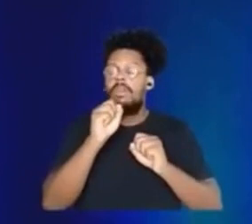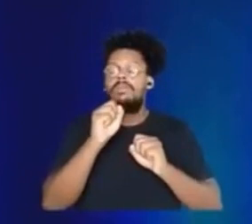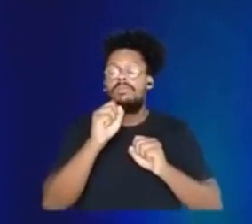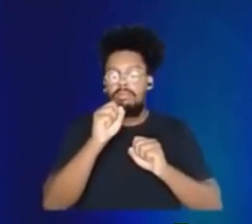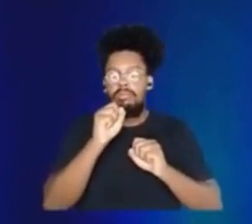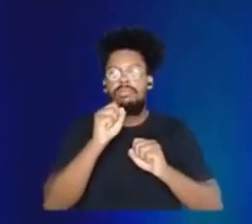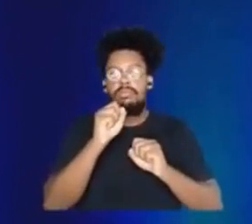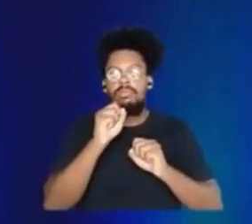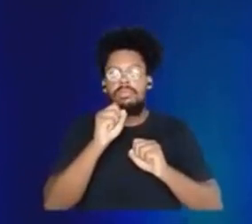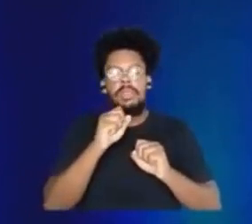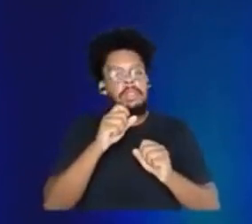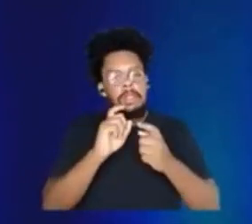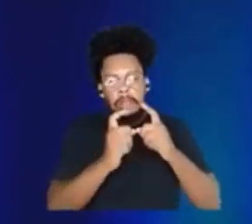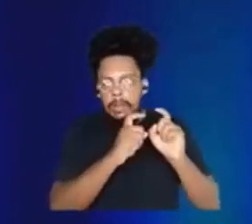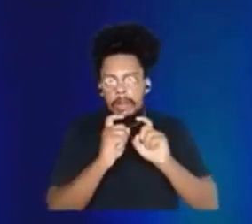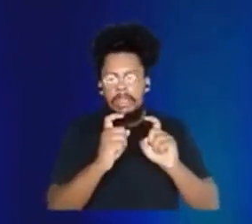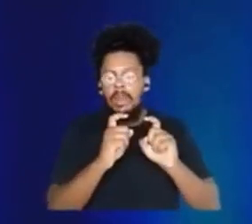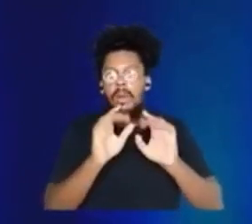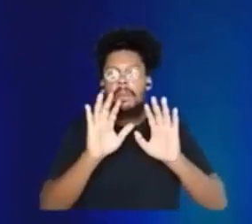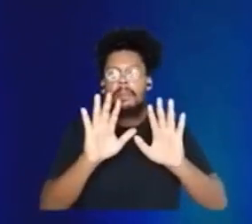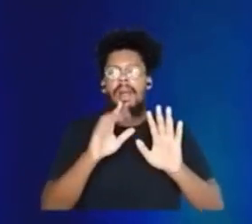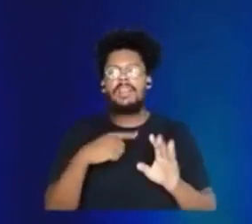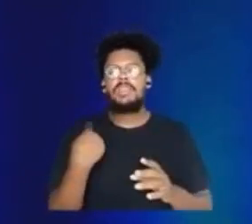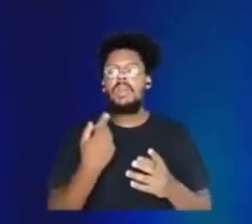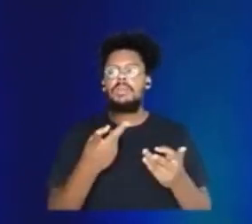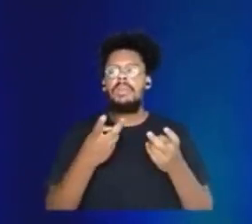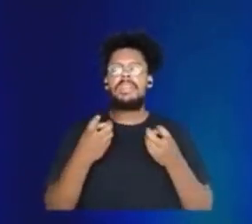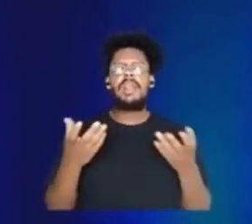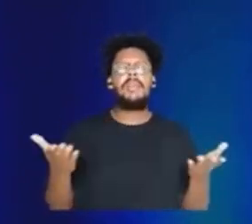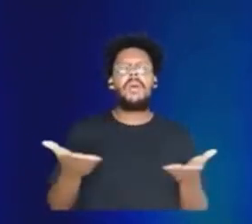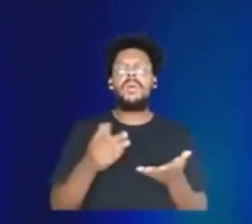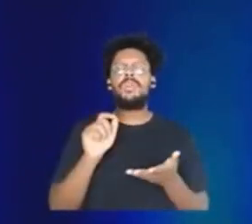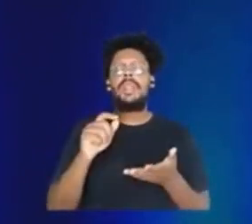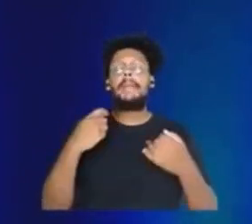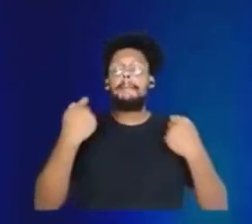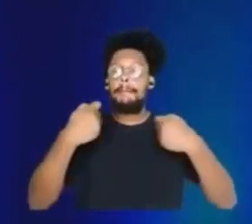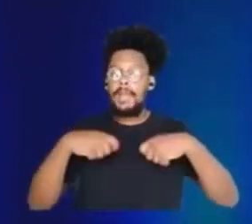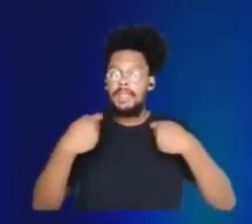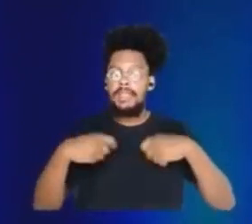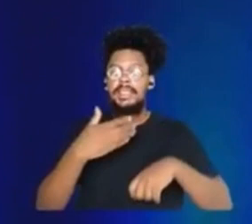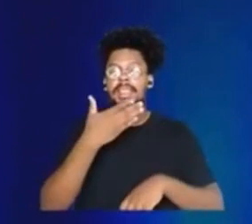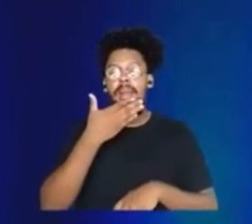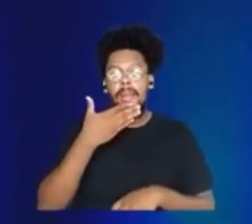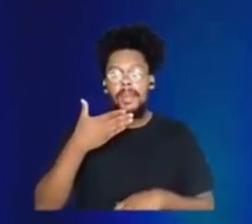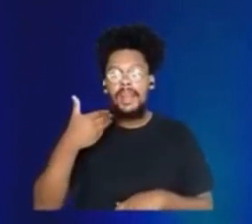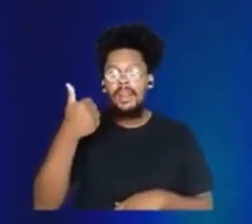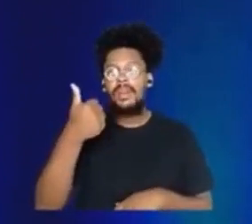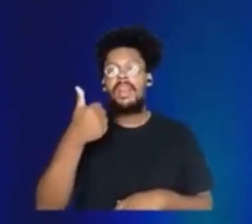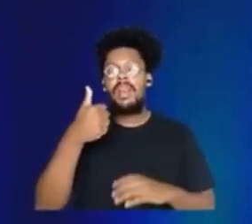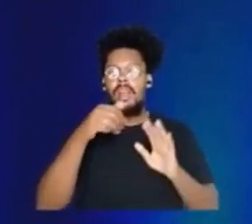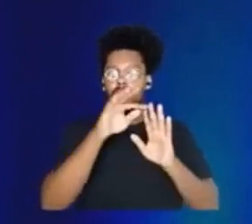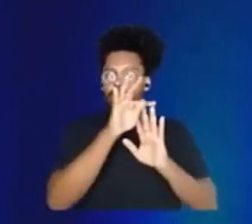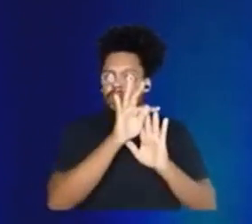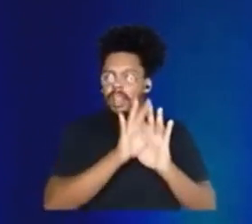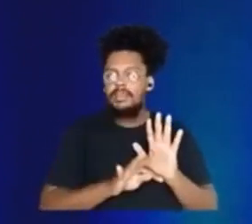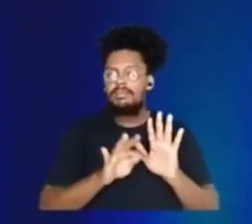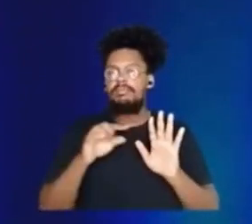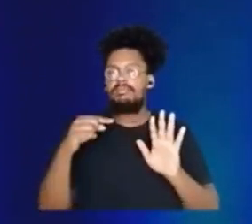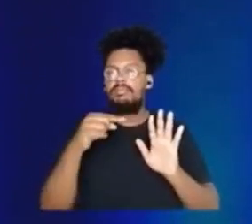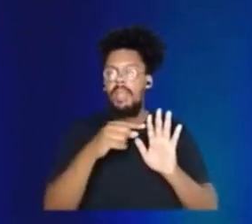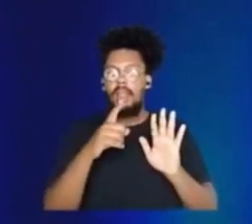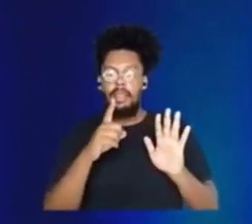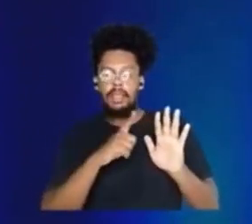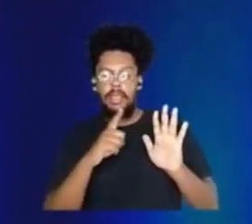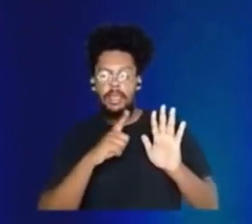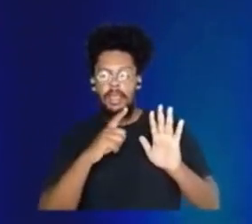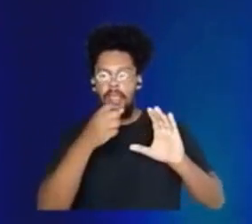é que é preciso melhorar aquele texto para que ele não tenha, para que ele possa ter um caráter de